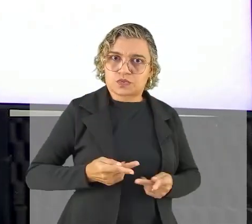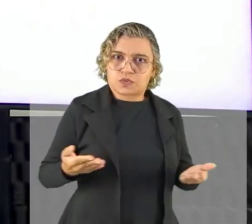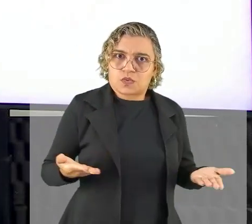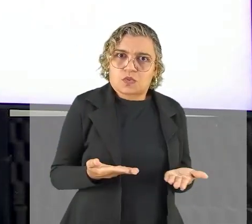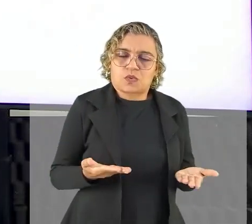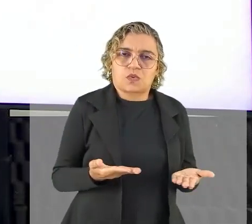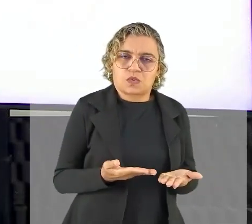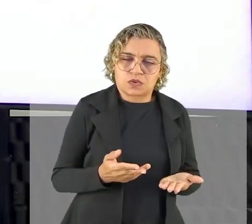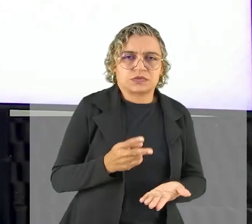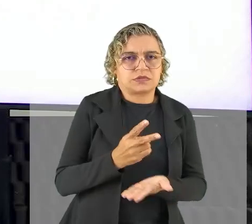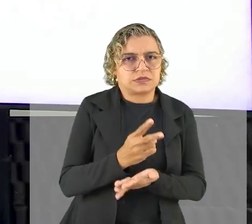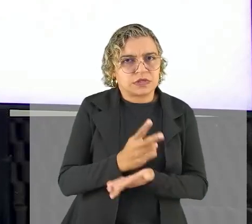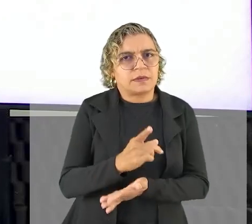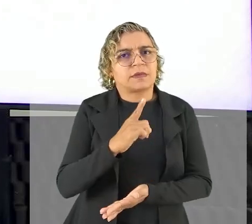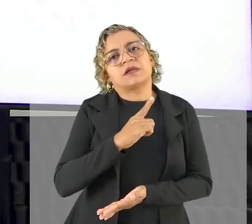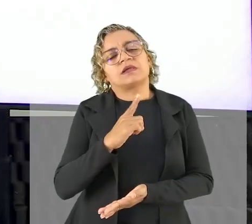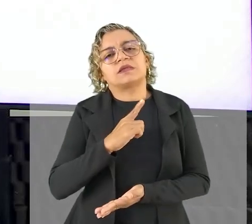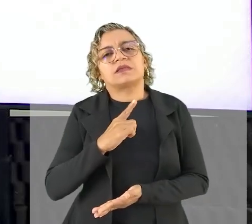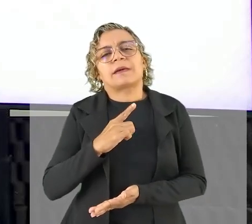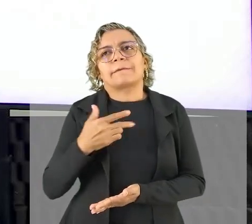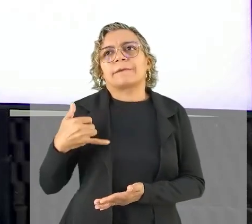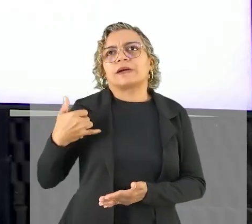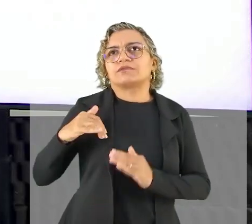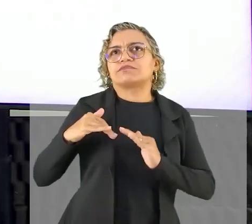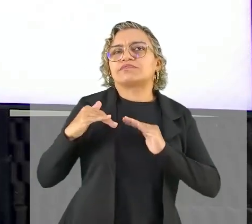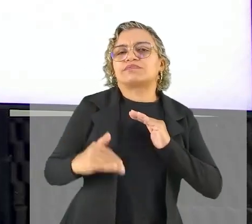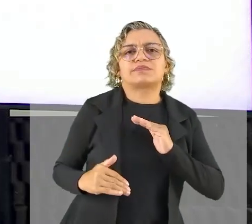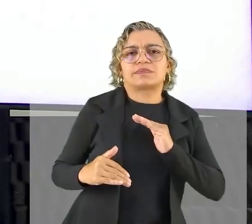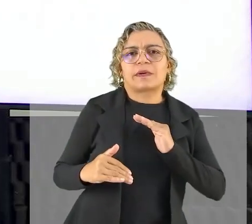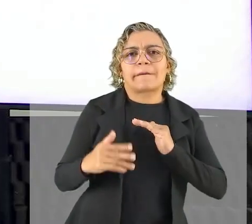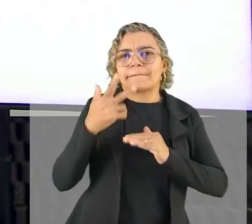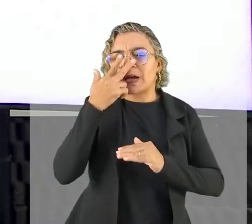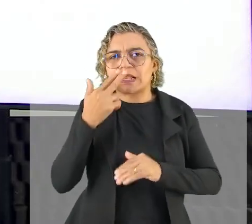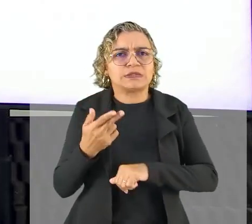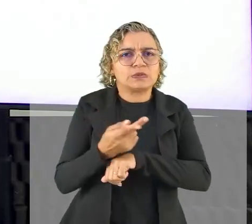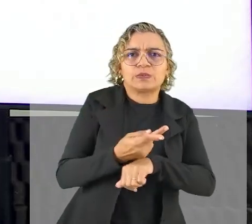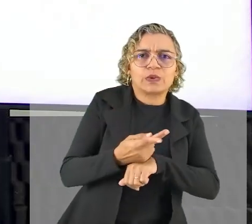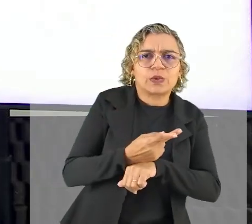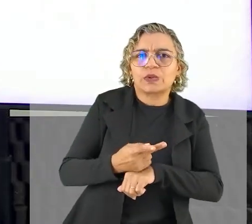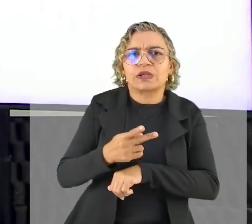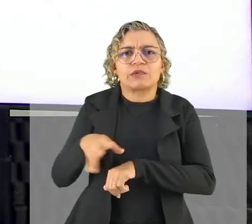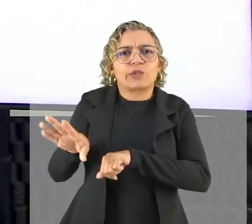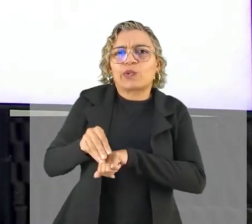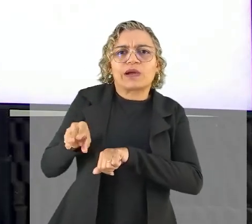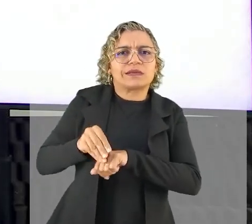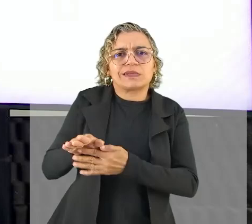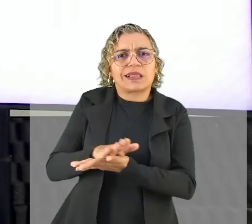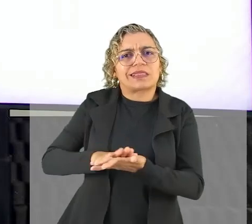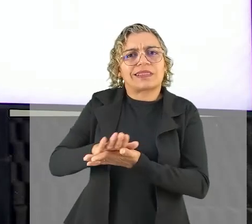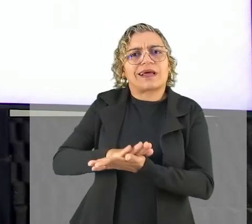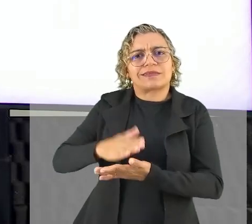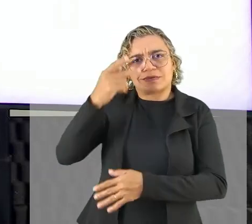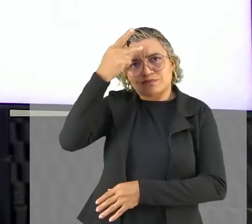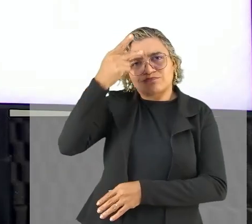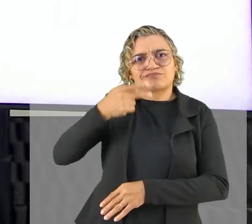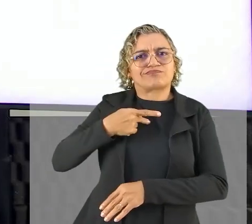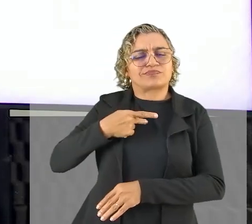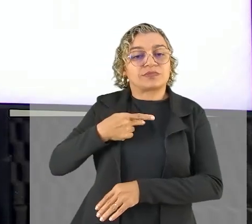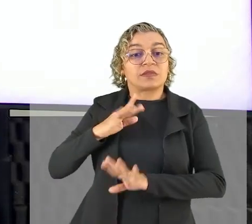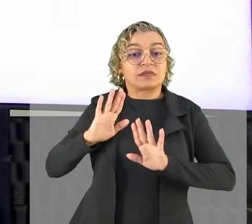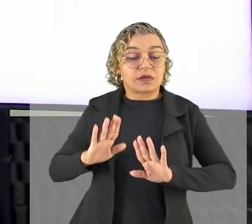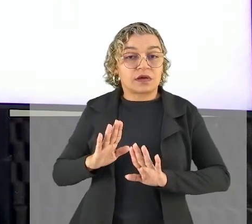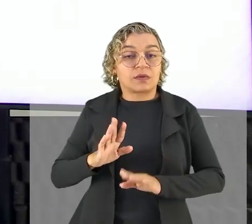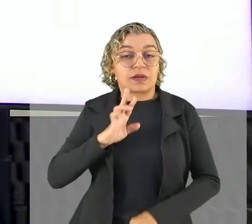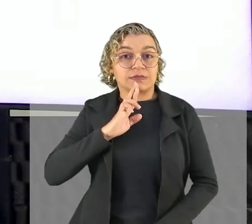atual, ele permanece nesse estado de menoridade e não ousa buscar conhecer por si. Beleza? Então, aqui, a alternativa